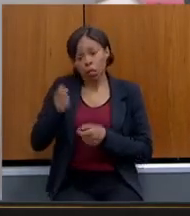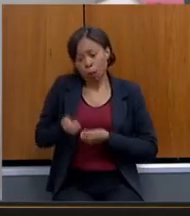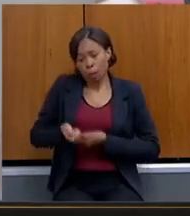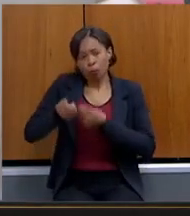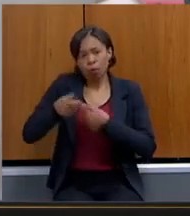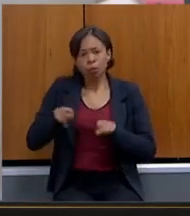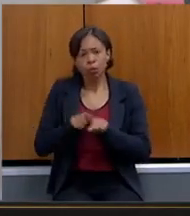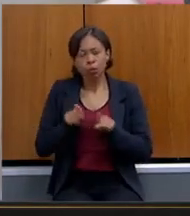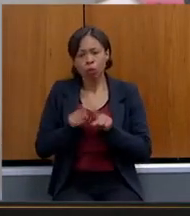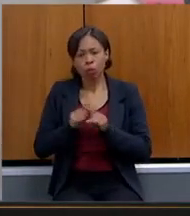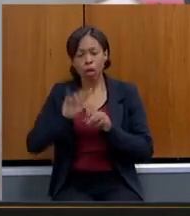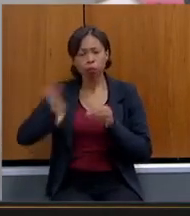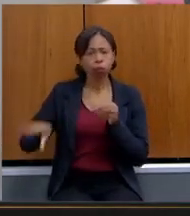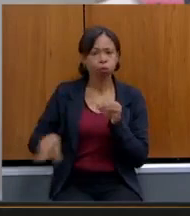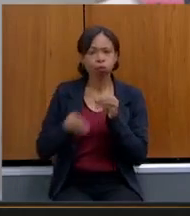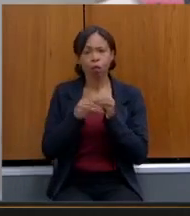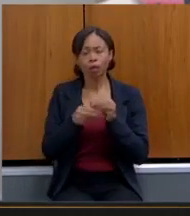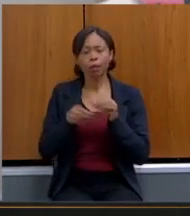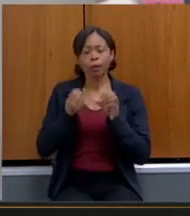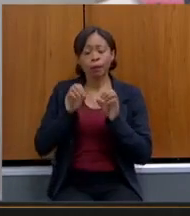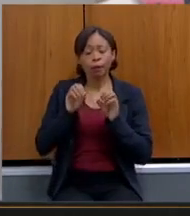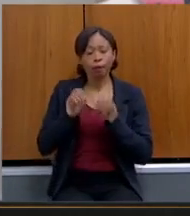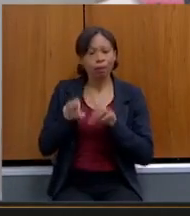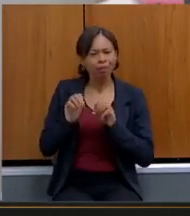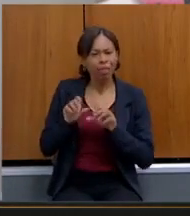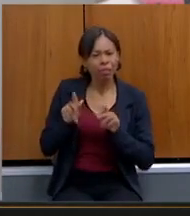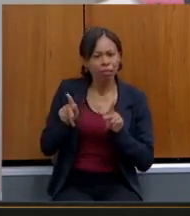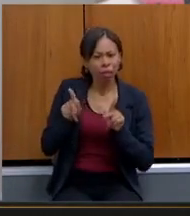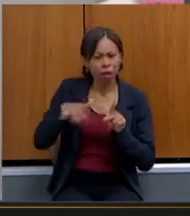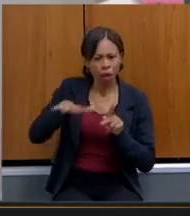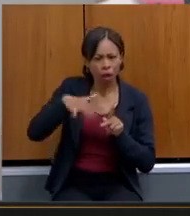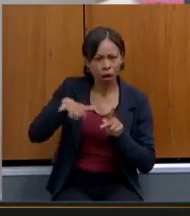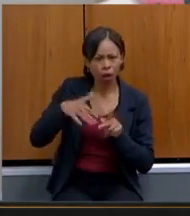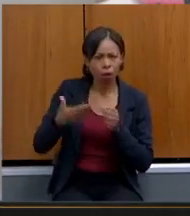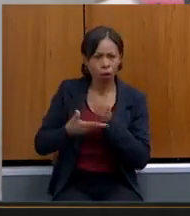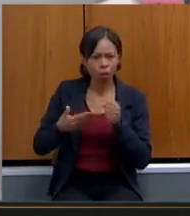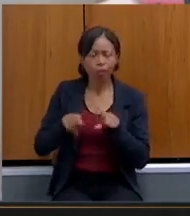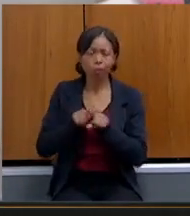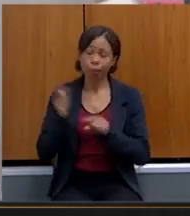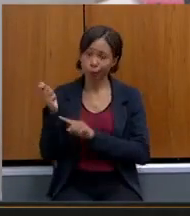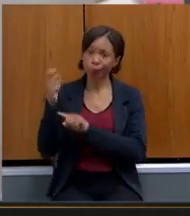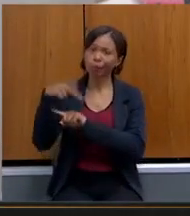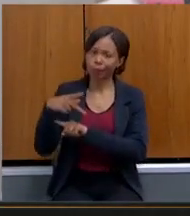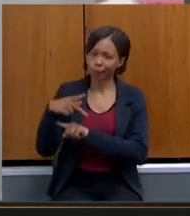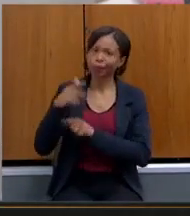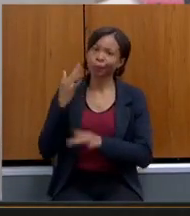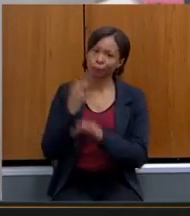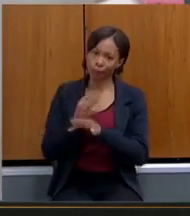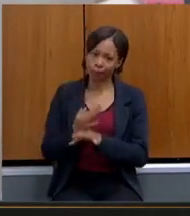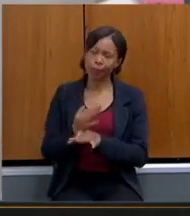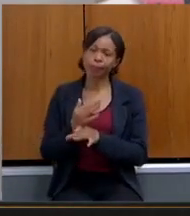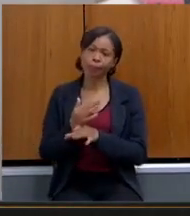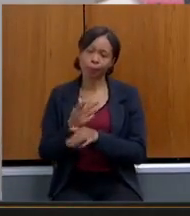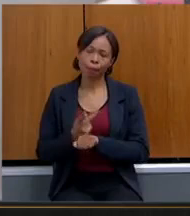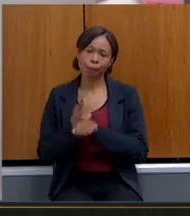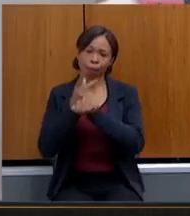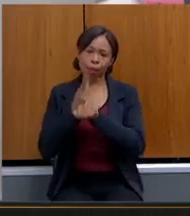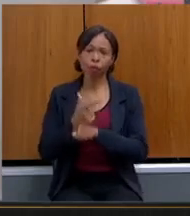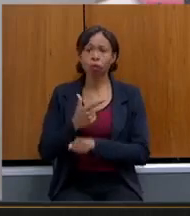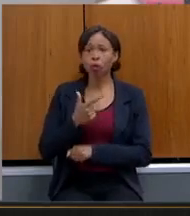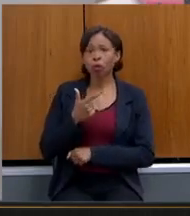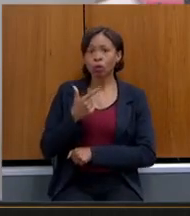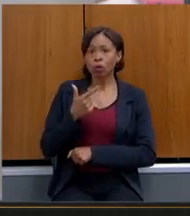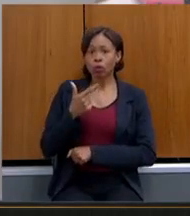adicional de valorização da Educação Básica indenização de férias prêmios aos servidores aposentados requerimento de comissão